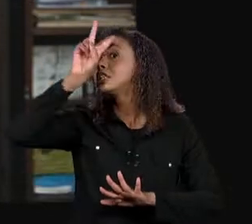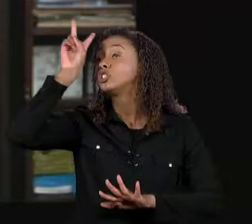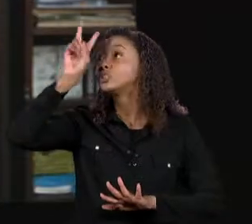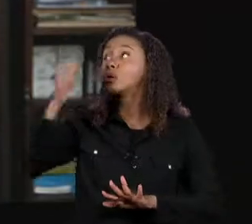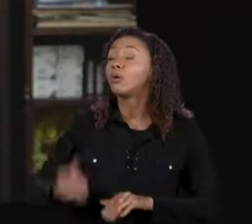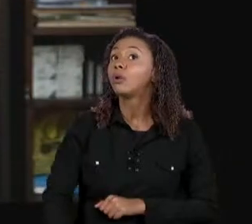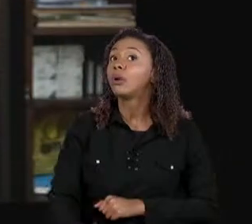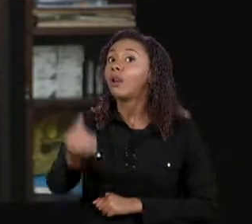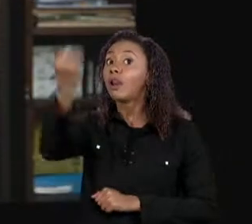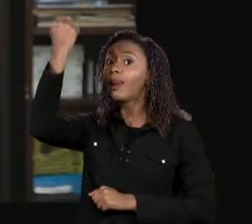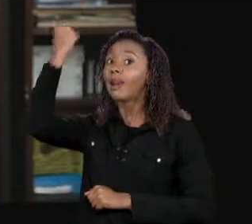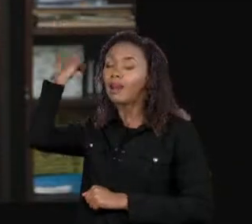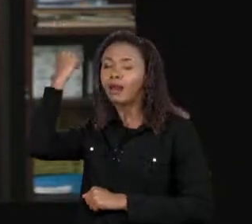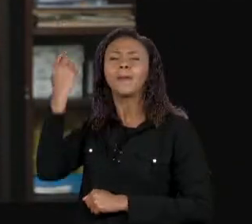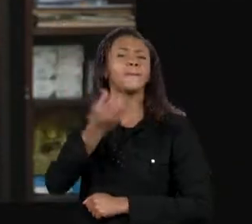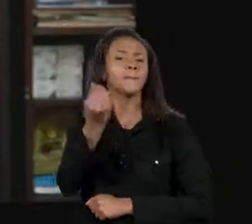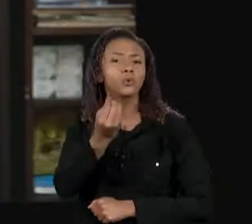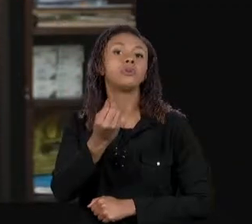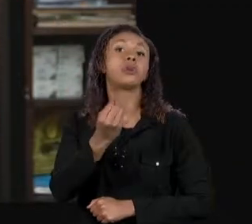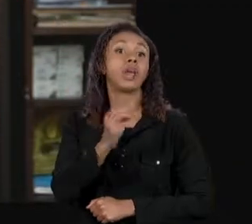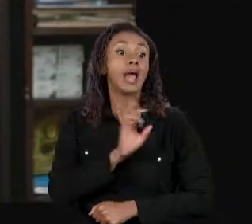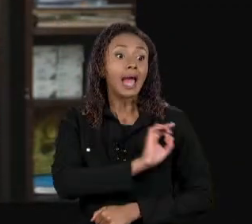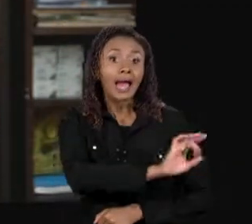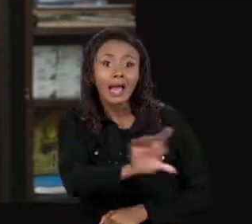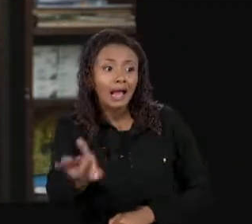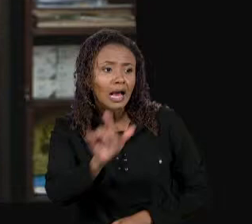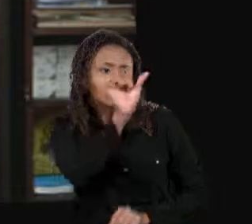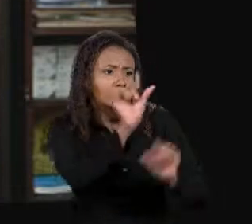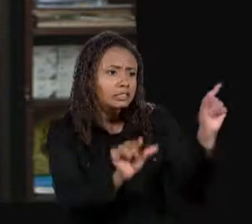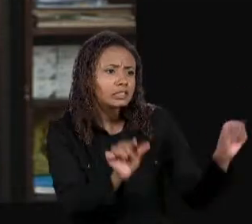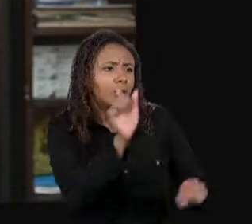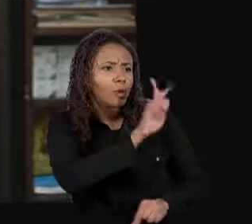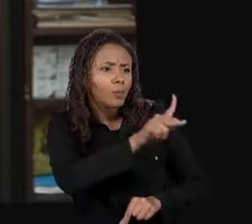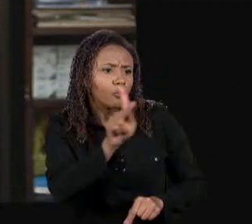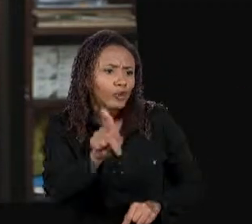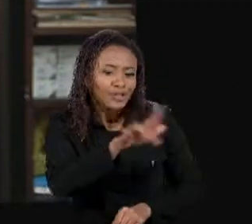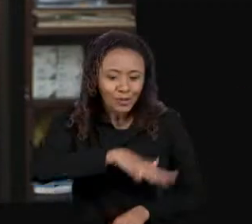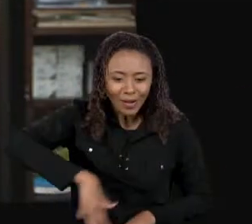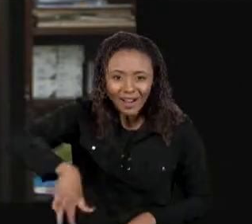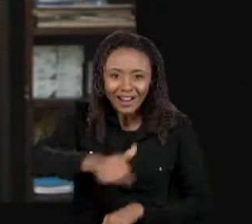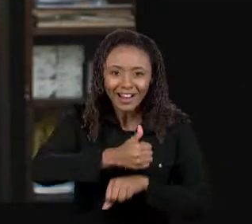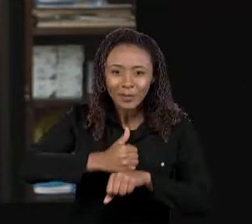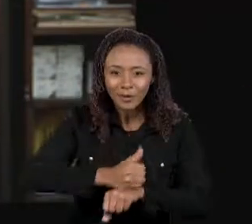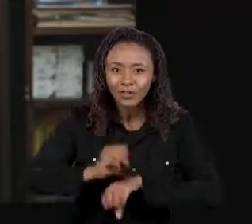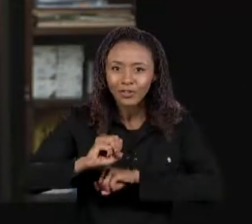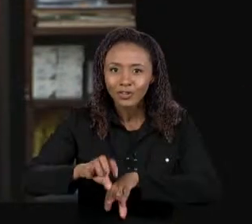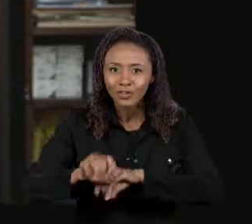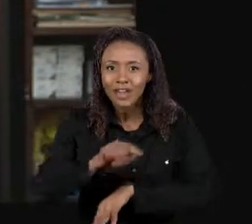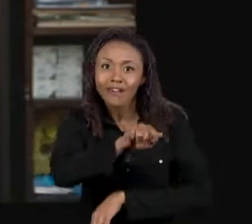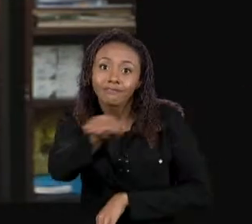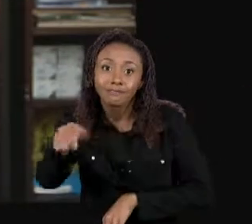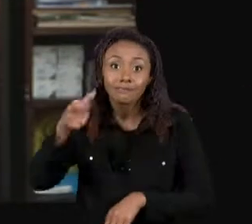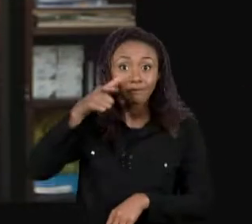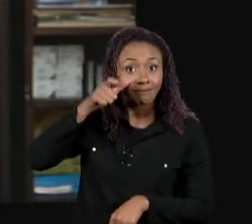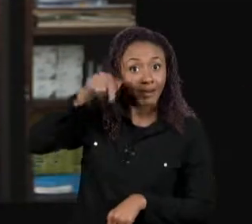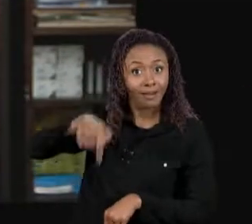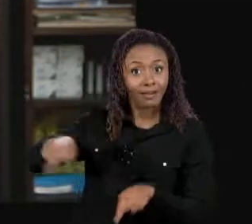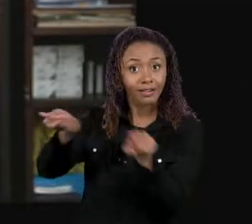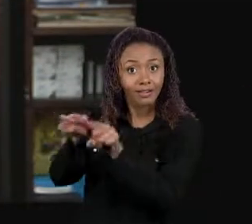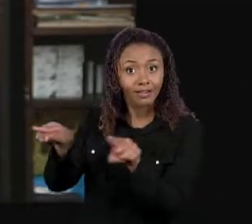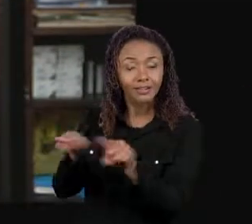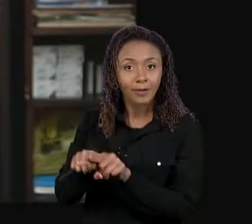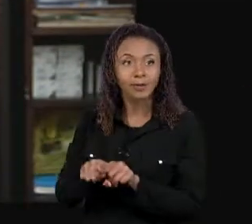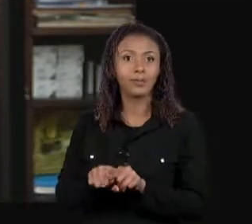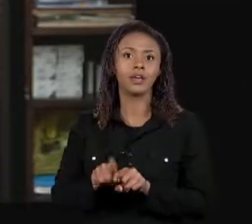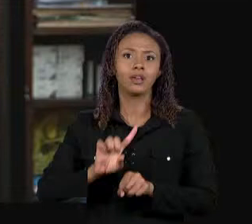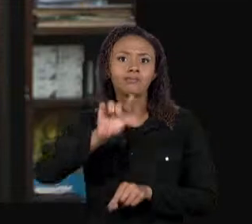até para que cada um, né, para cada professor, né, cada pessoa que está aqui, que ouve o programa, para cada um que vai para a sua,